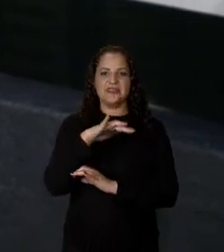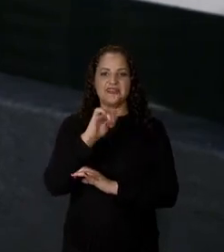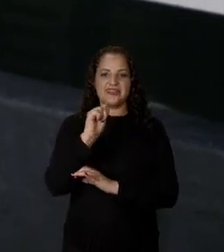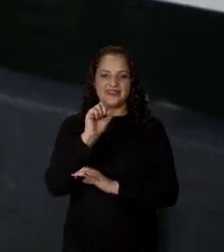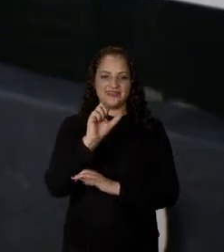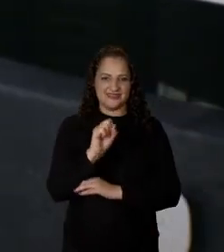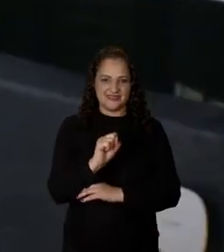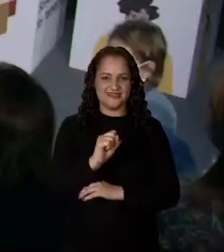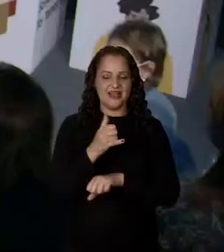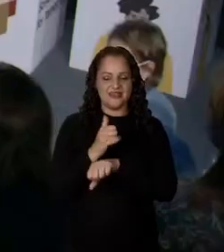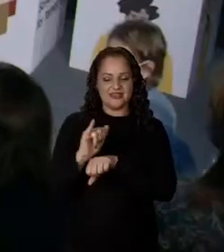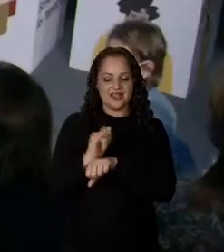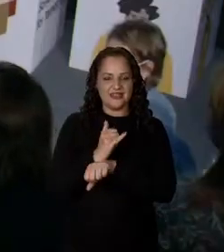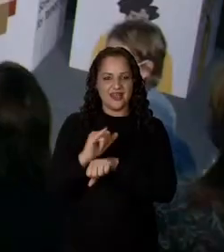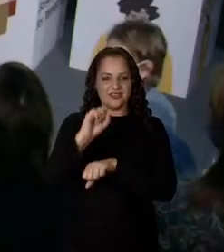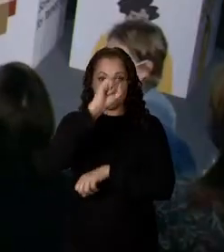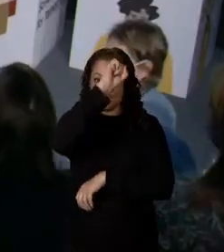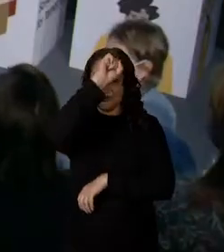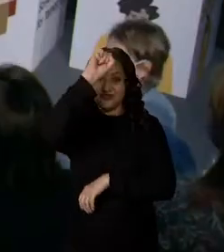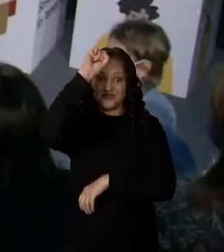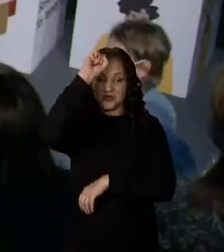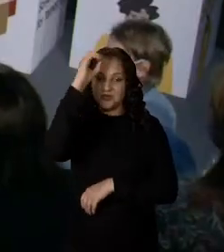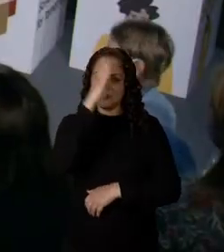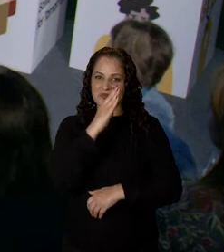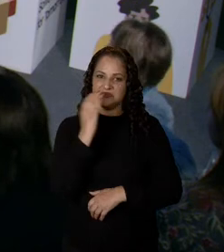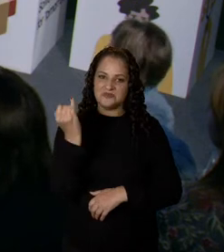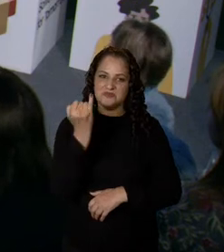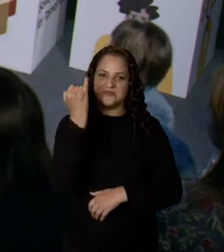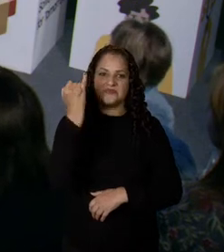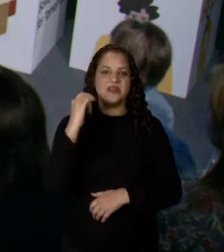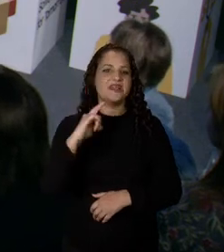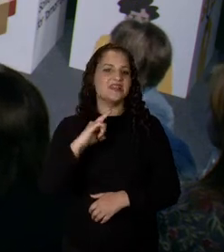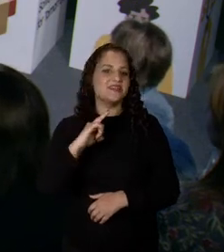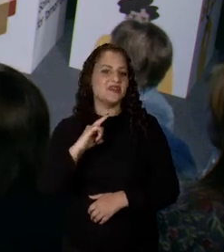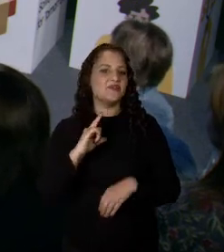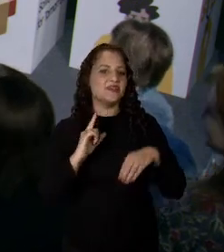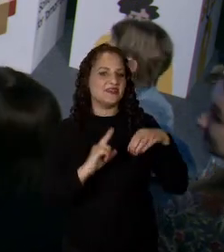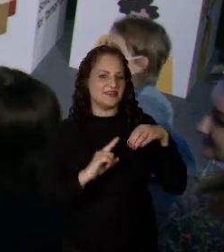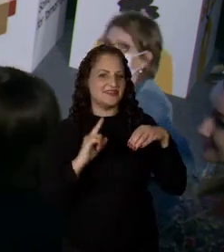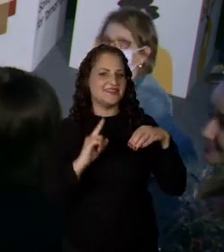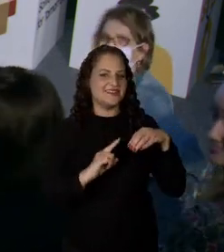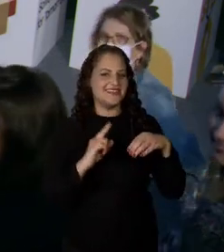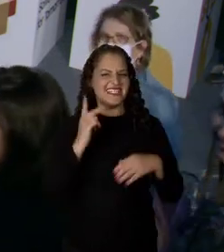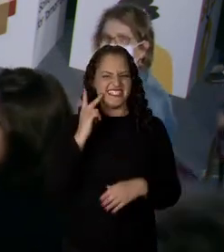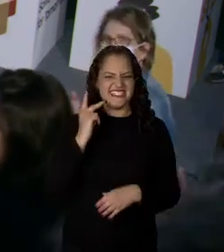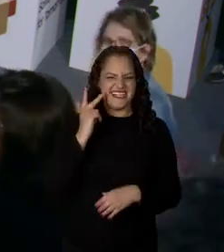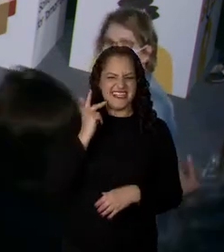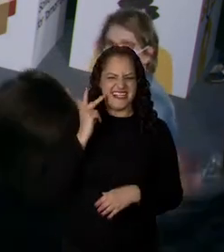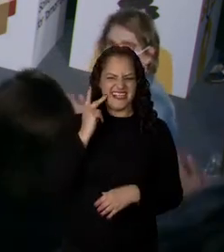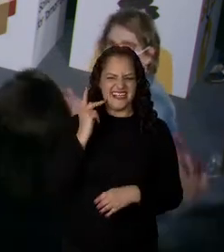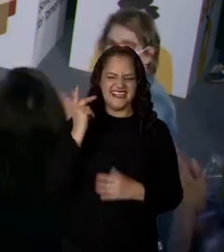Brasil. E tem um estado que é freguês no Soul for Tomorrow, que é o Ceará.